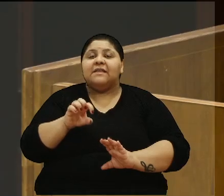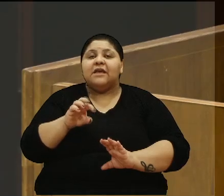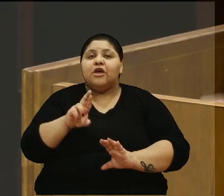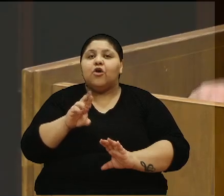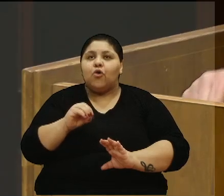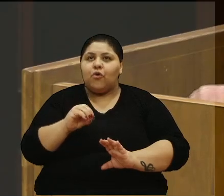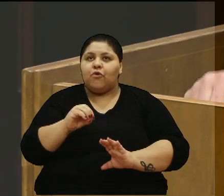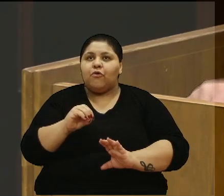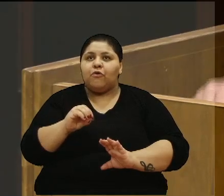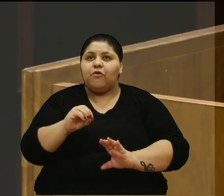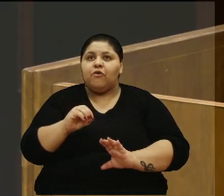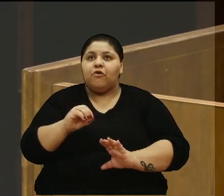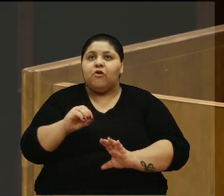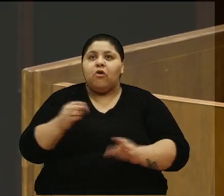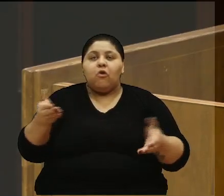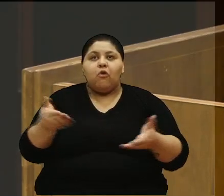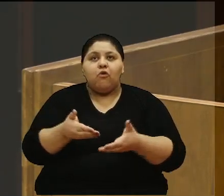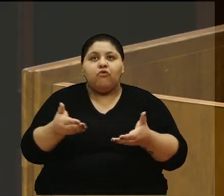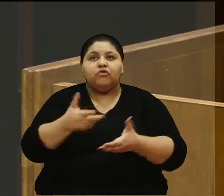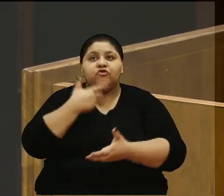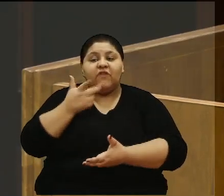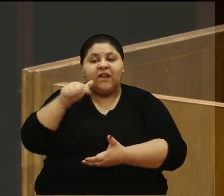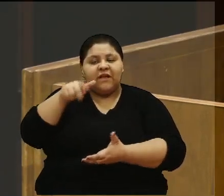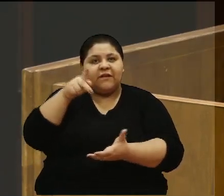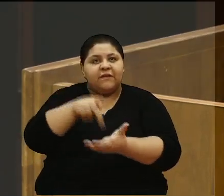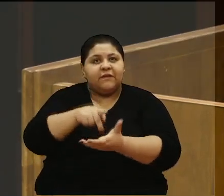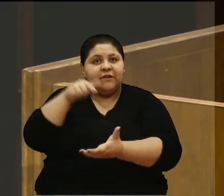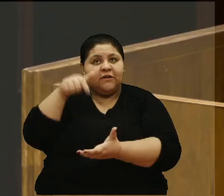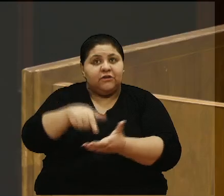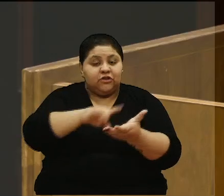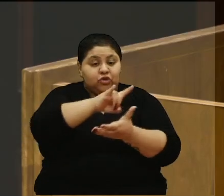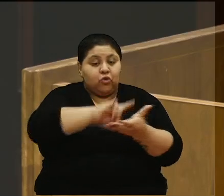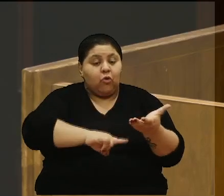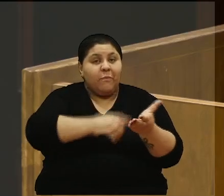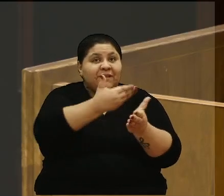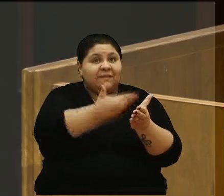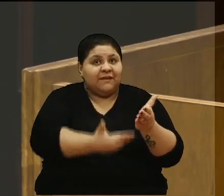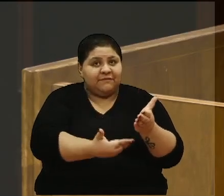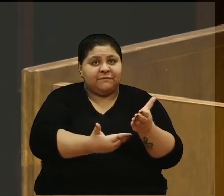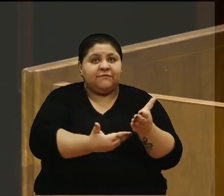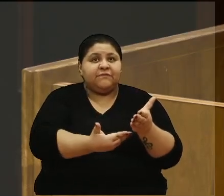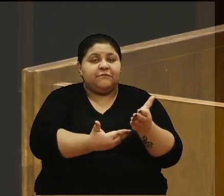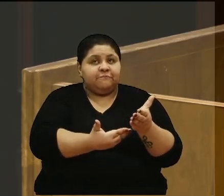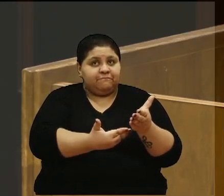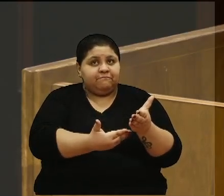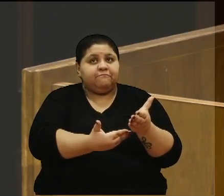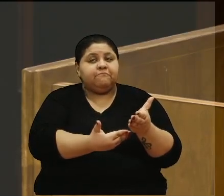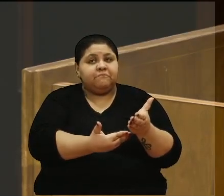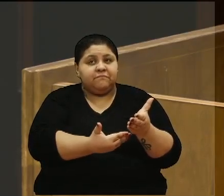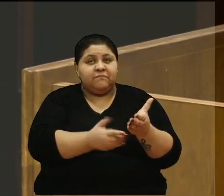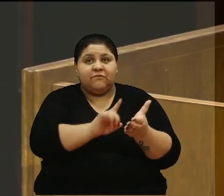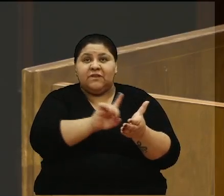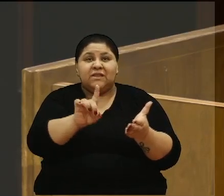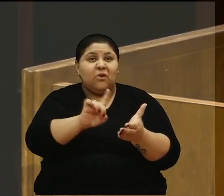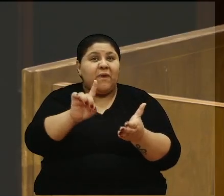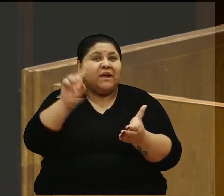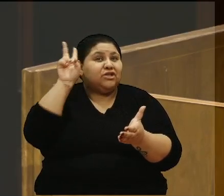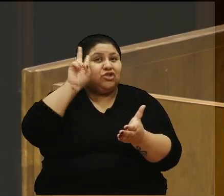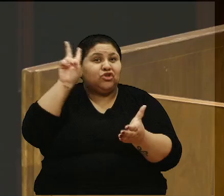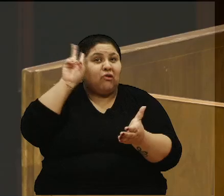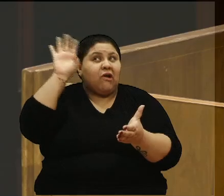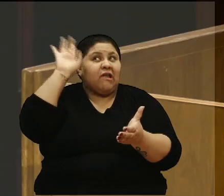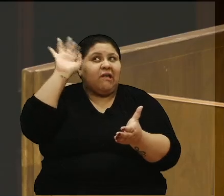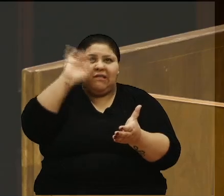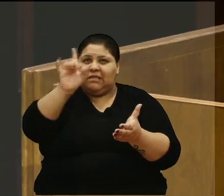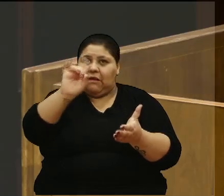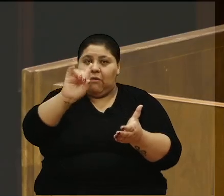tribuna. Mas eu trouxe hoje essa verdade, isso é documentado, tá? Isso é documentado, não é história.